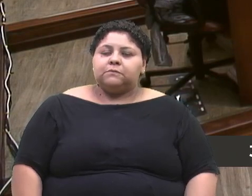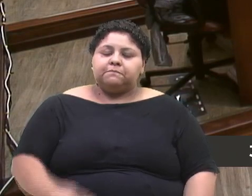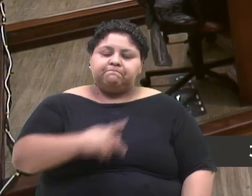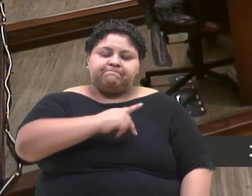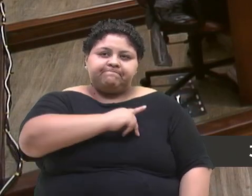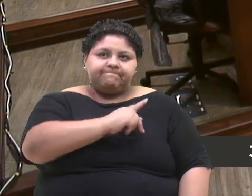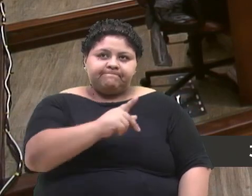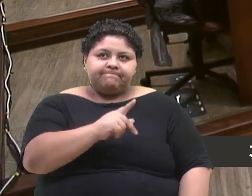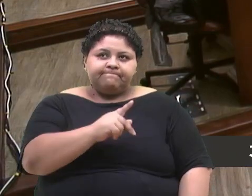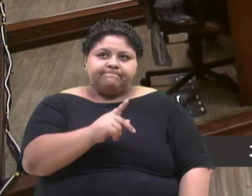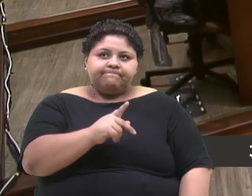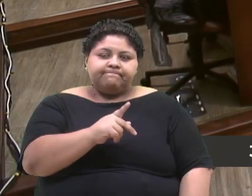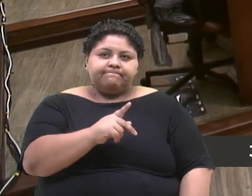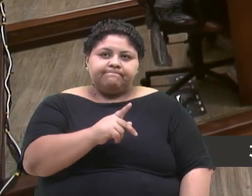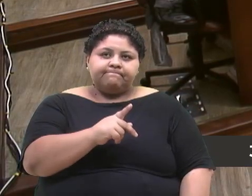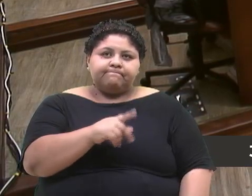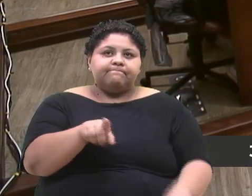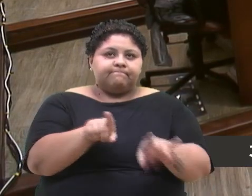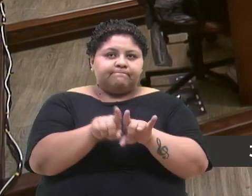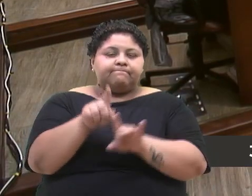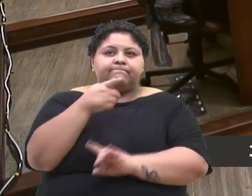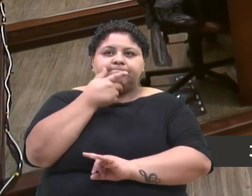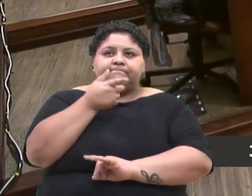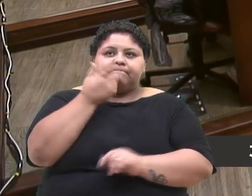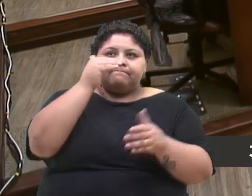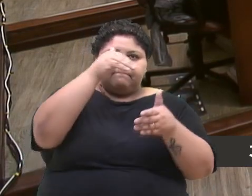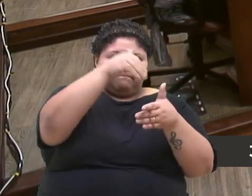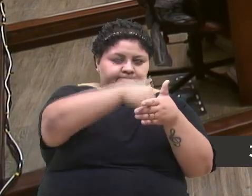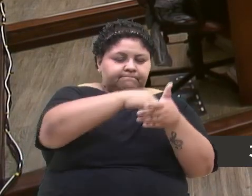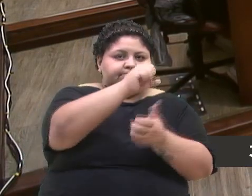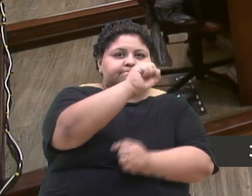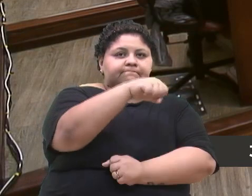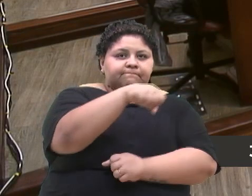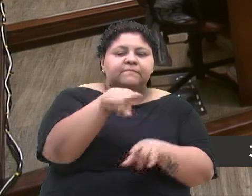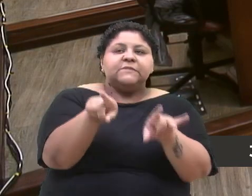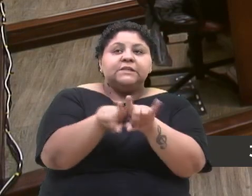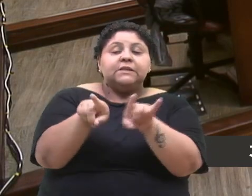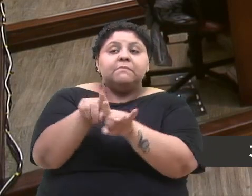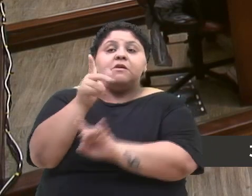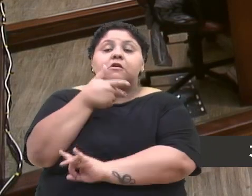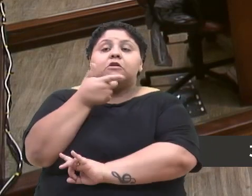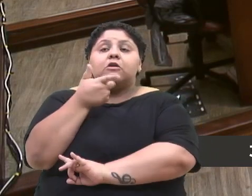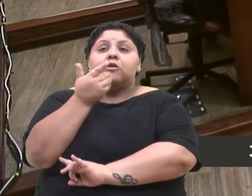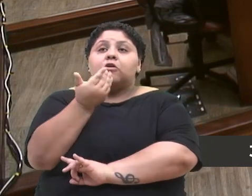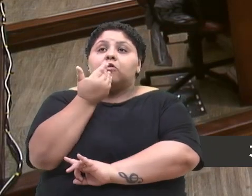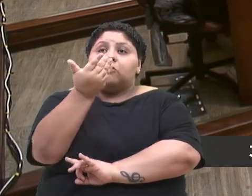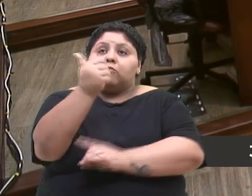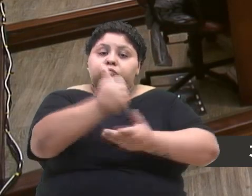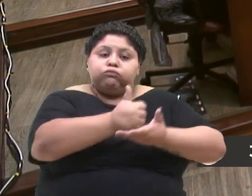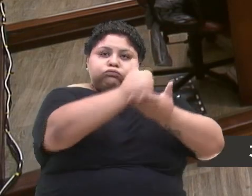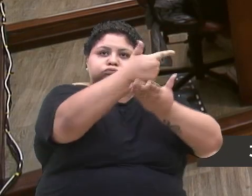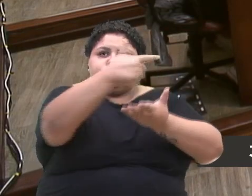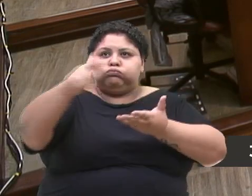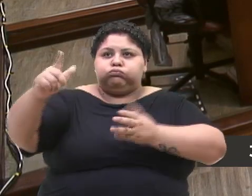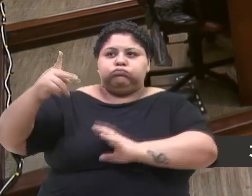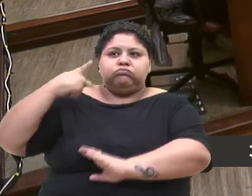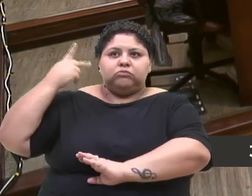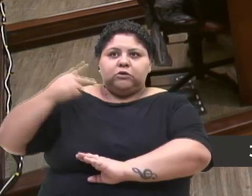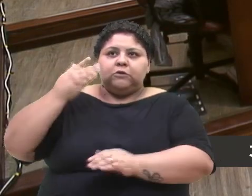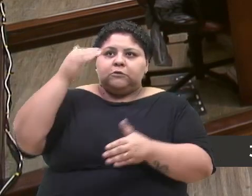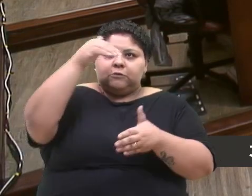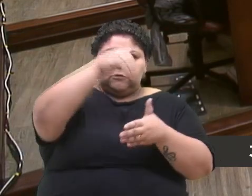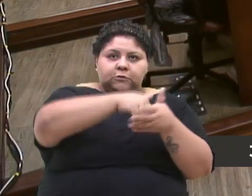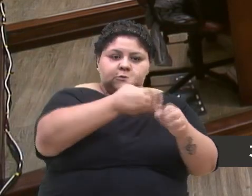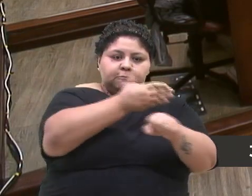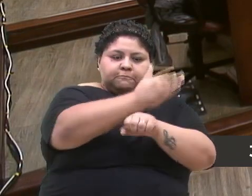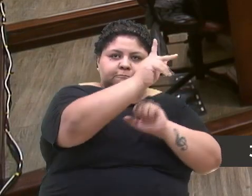Presidente, de antemão já declaro meu voto que será sim e também reforço aí o pedido de apoio dos demais colegas vereadores para votar e aprovar